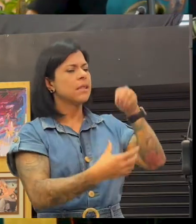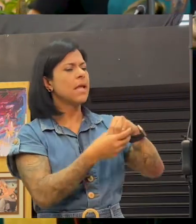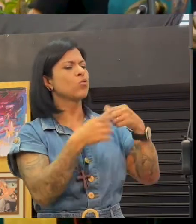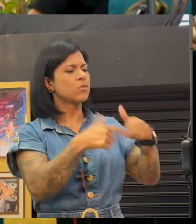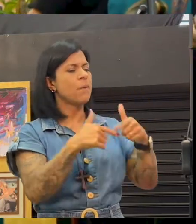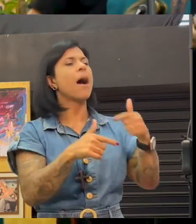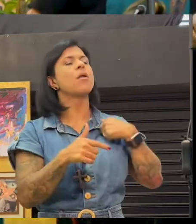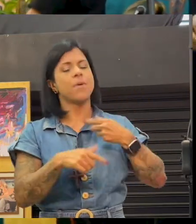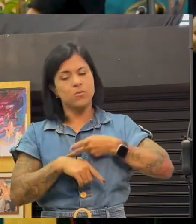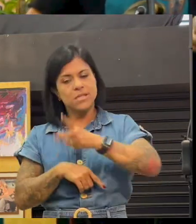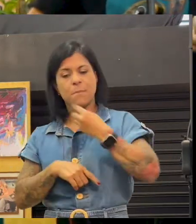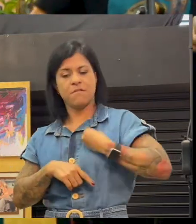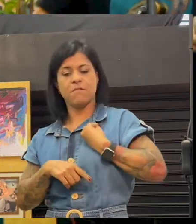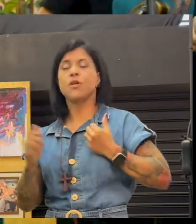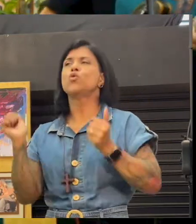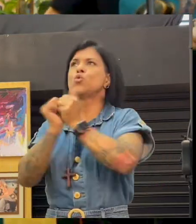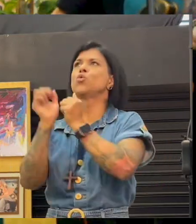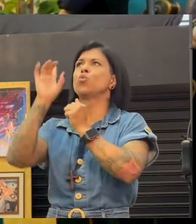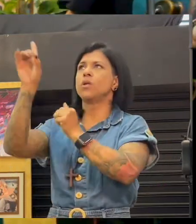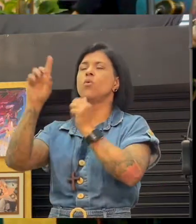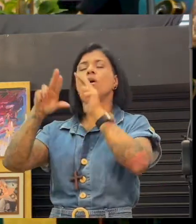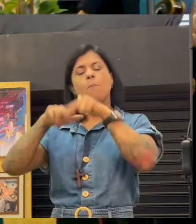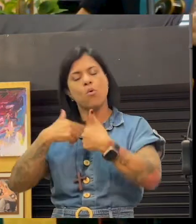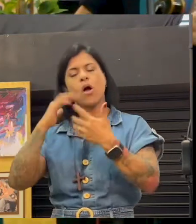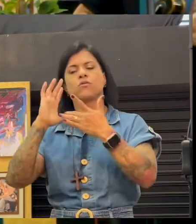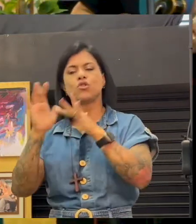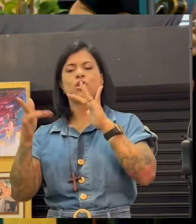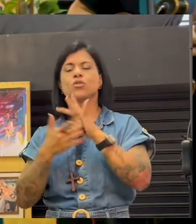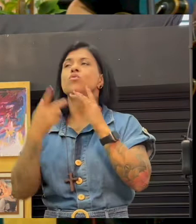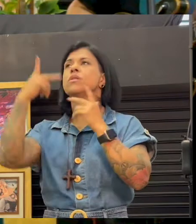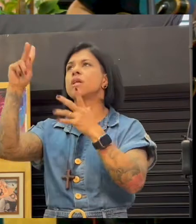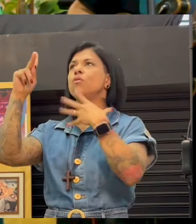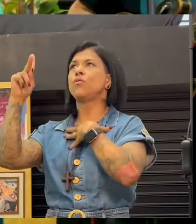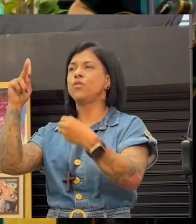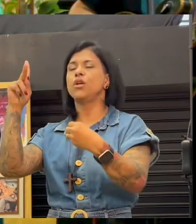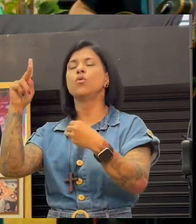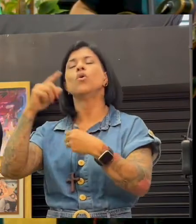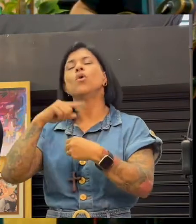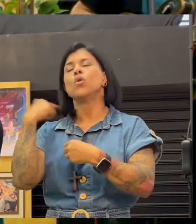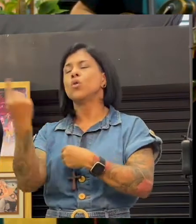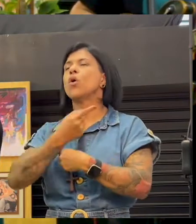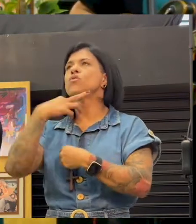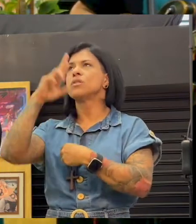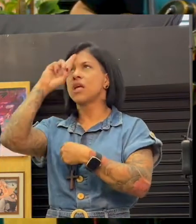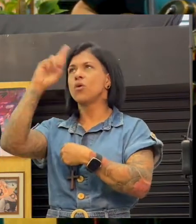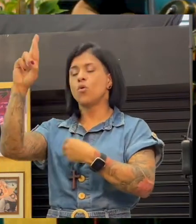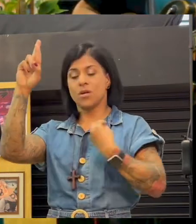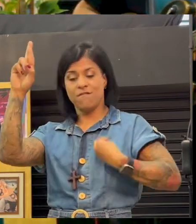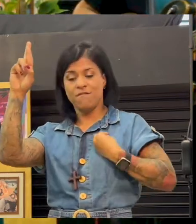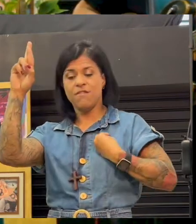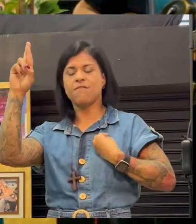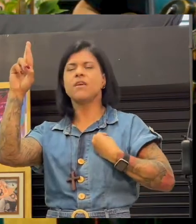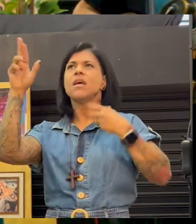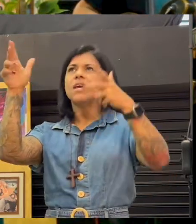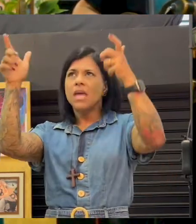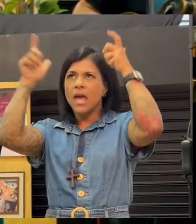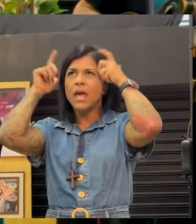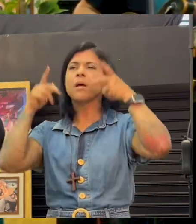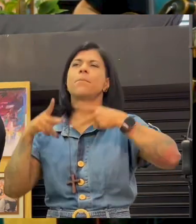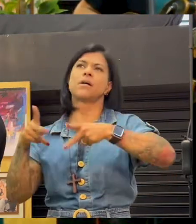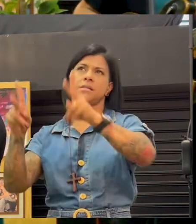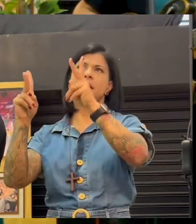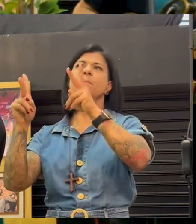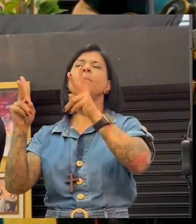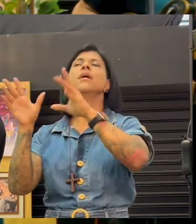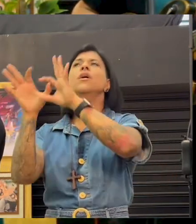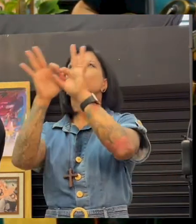viver para a tua glória. Por Jesus Cristo, teu Filho, nosso Senhor, que vive e reina contigo, na unidade